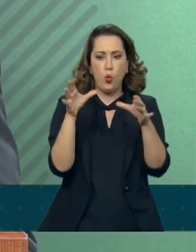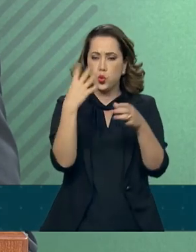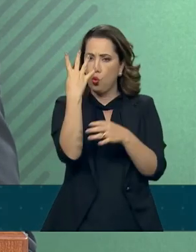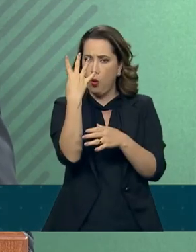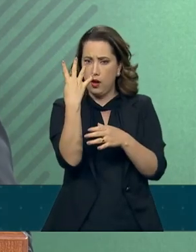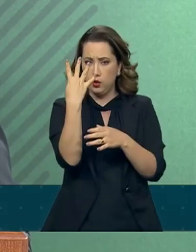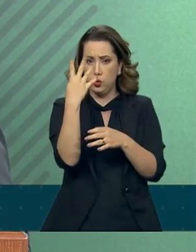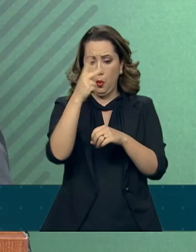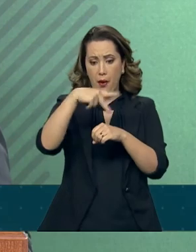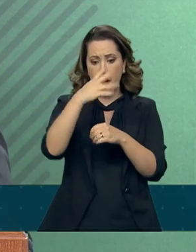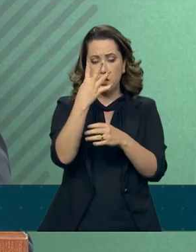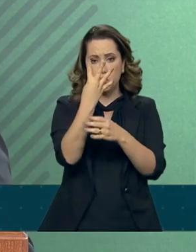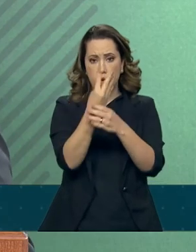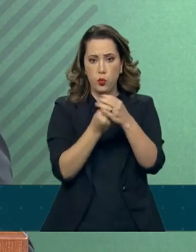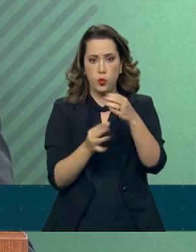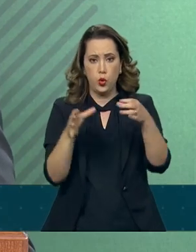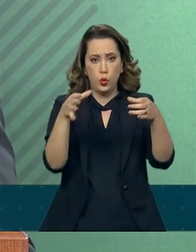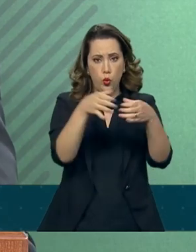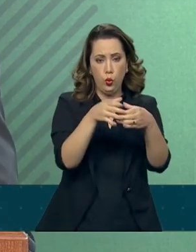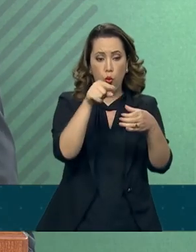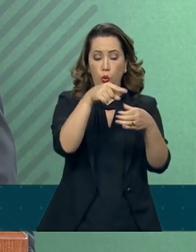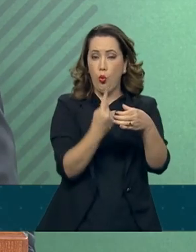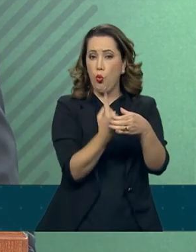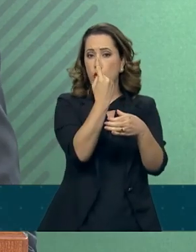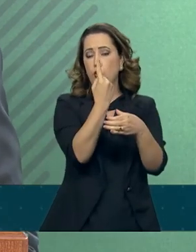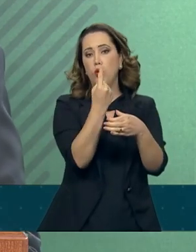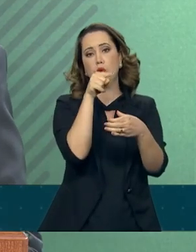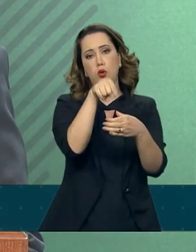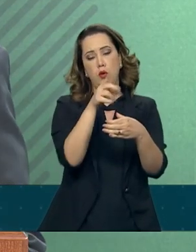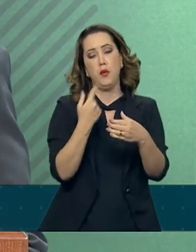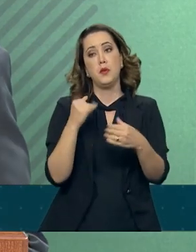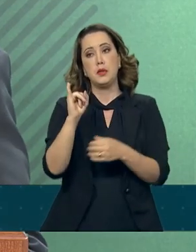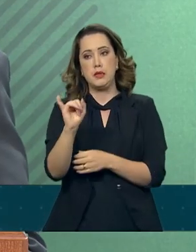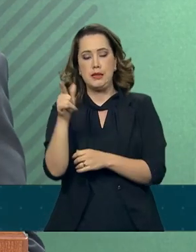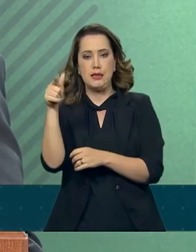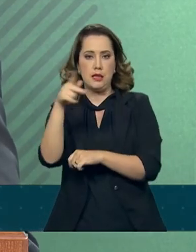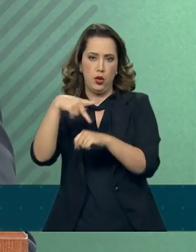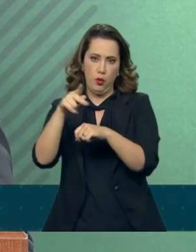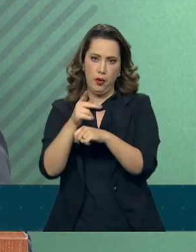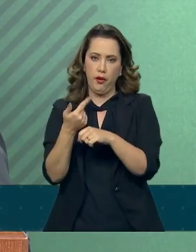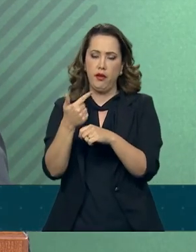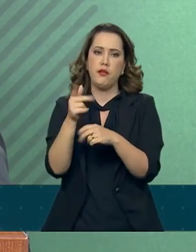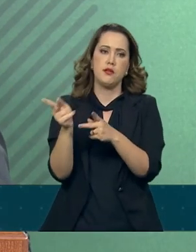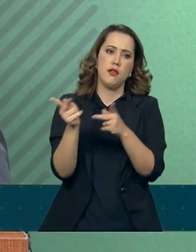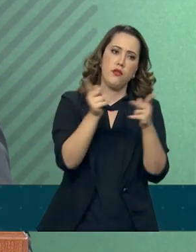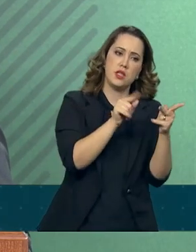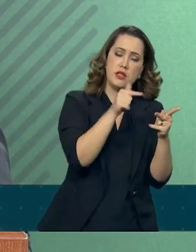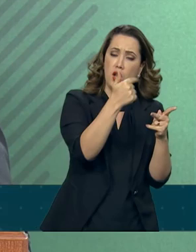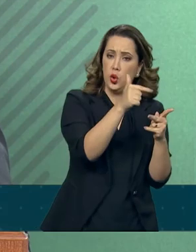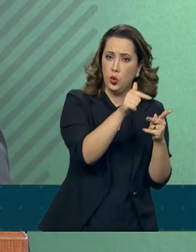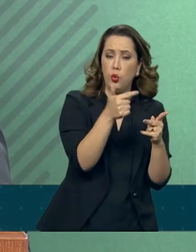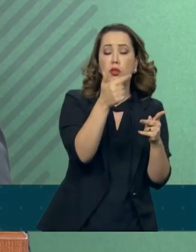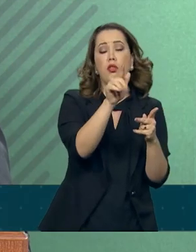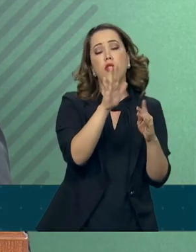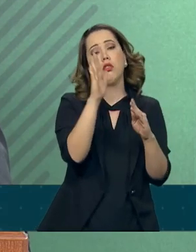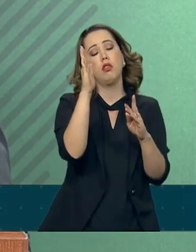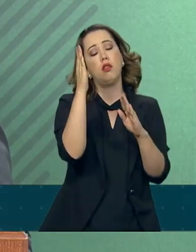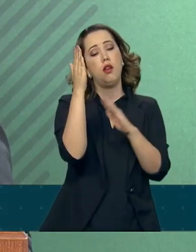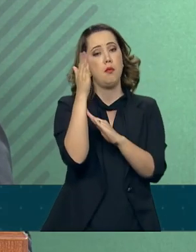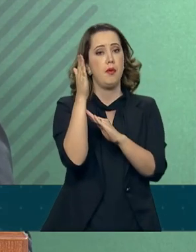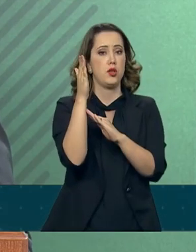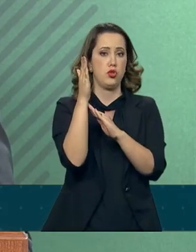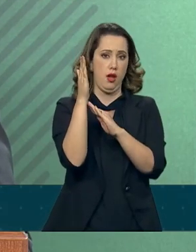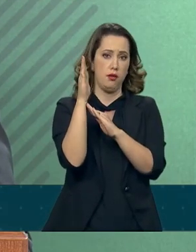bloco quando não mover representação de seu país de origem outro tema ainda